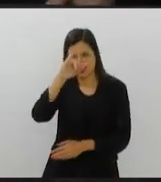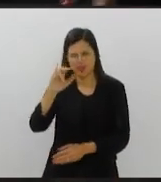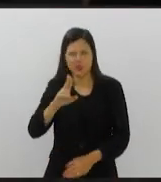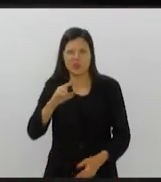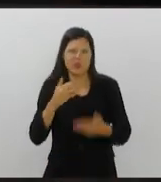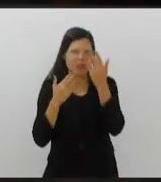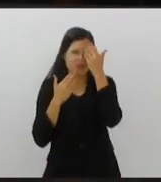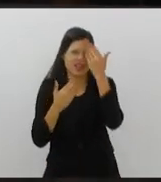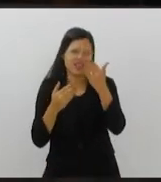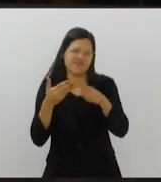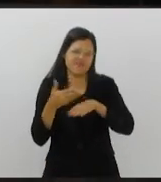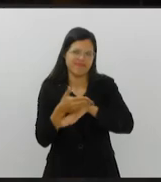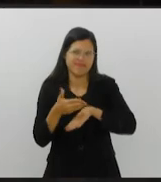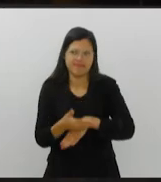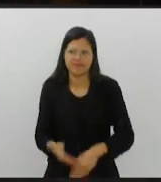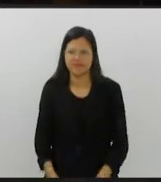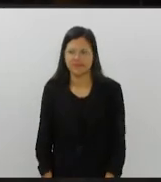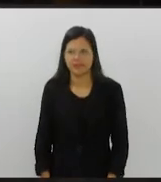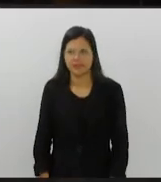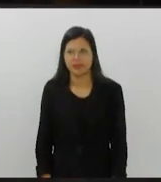Obrigado por estar aqui nessa noite.